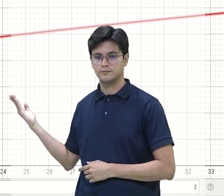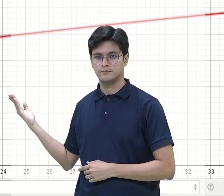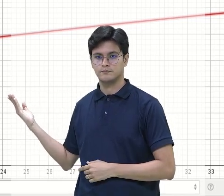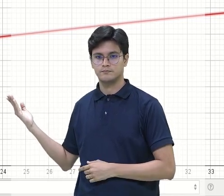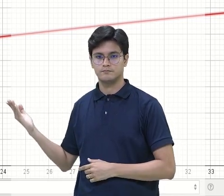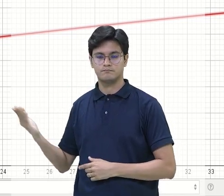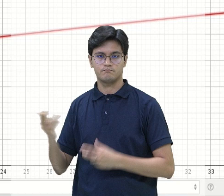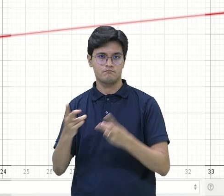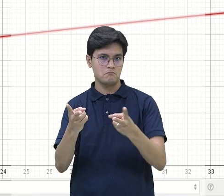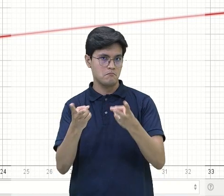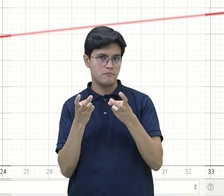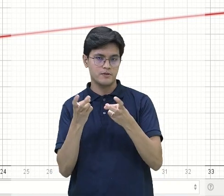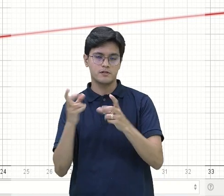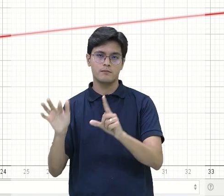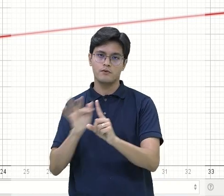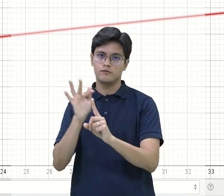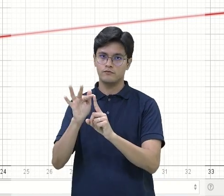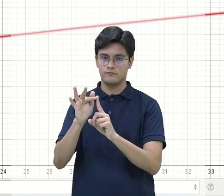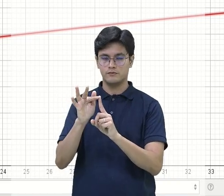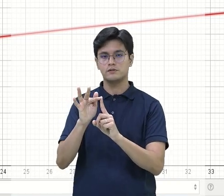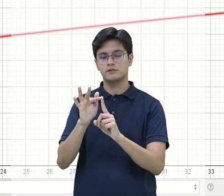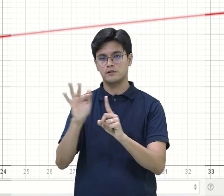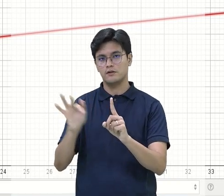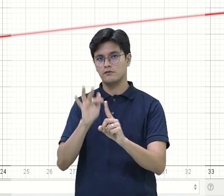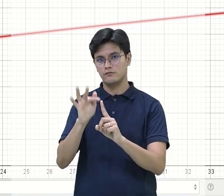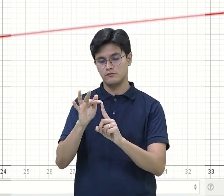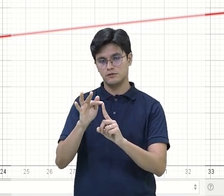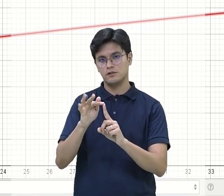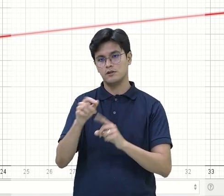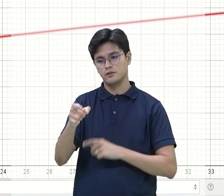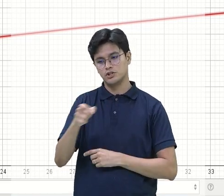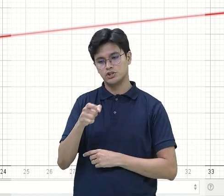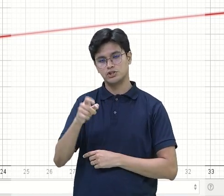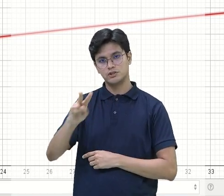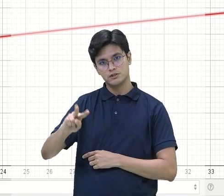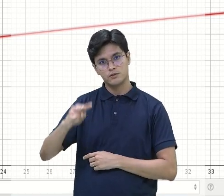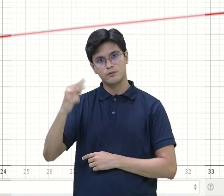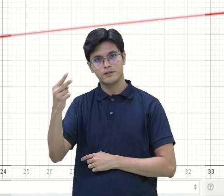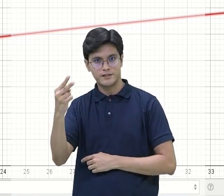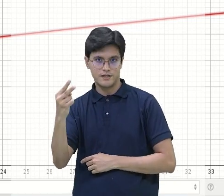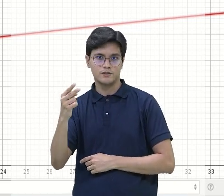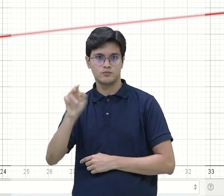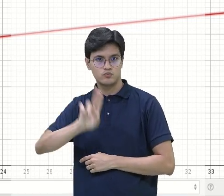Vejam que a função x elevado ao quadrado, que está em verde,